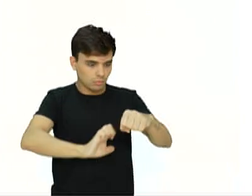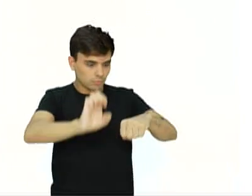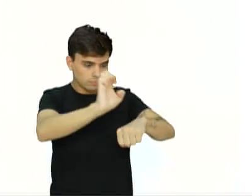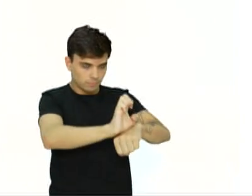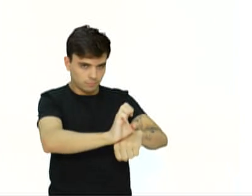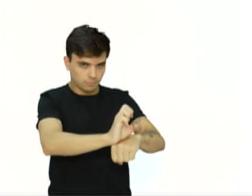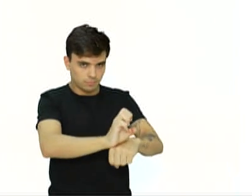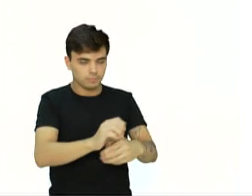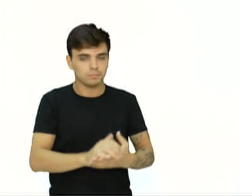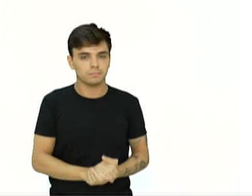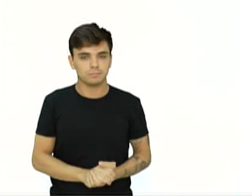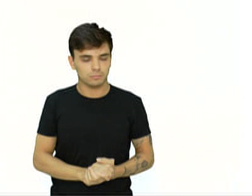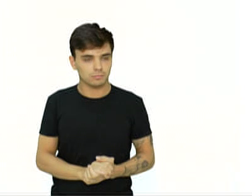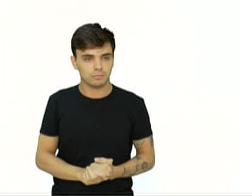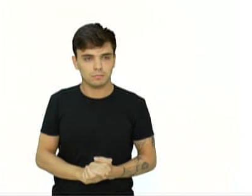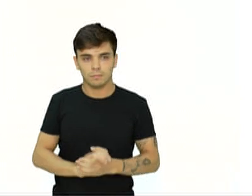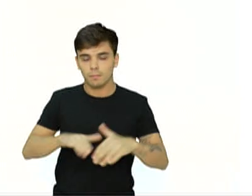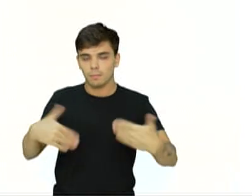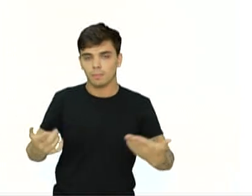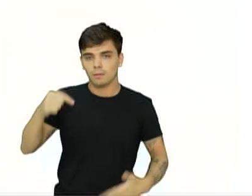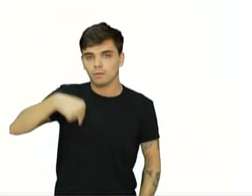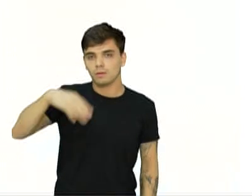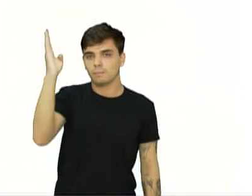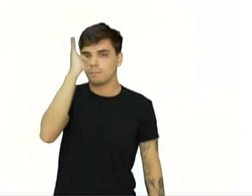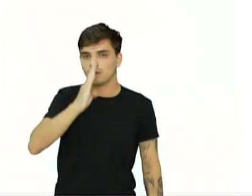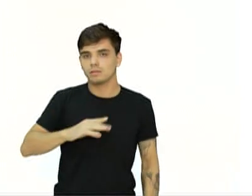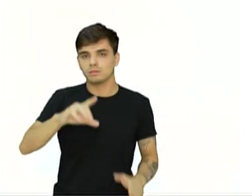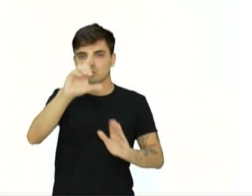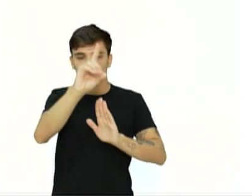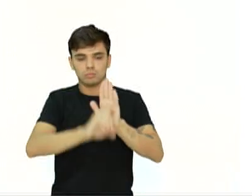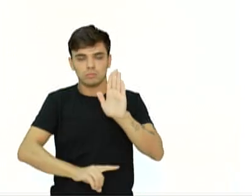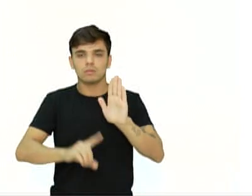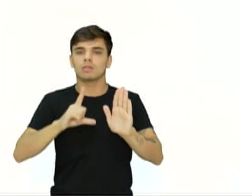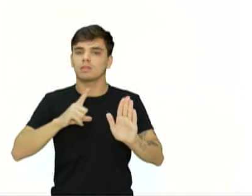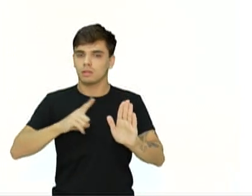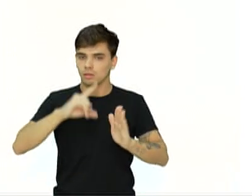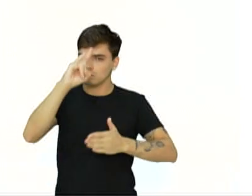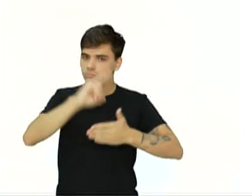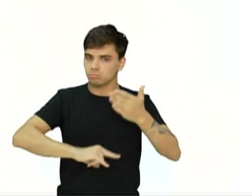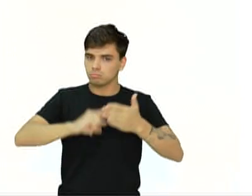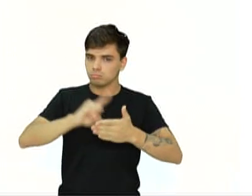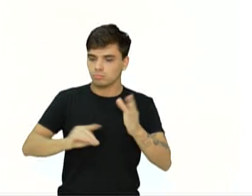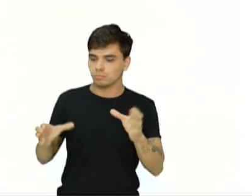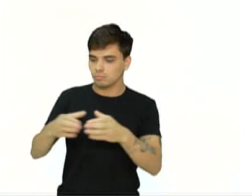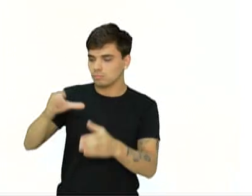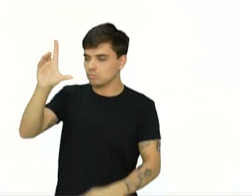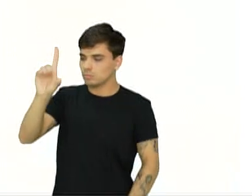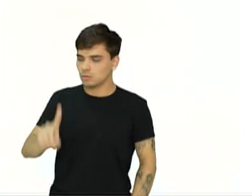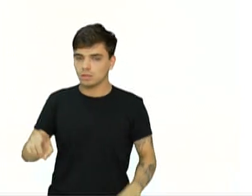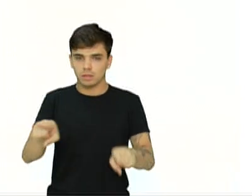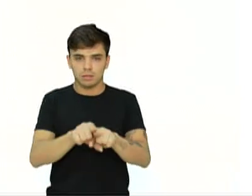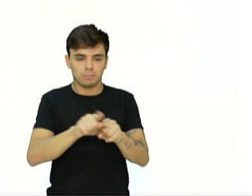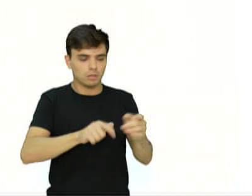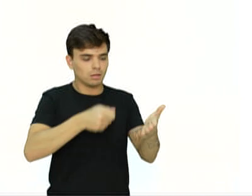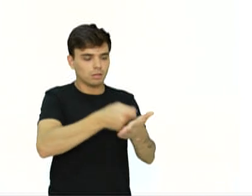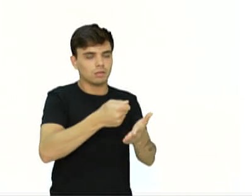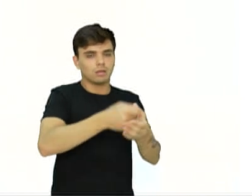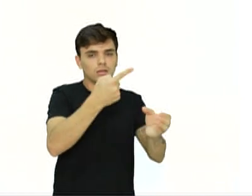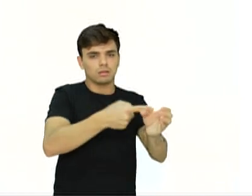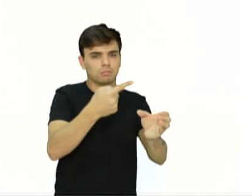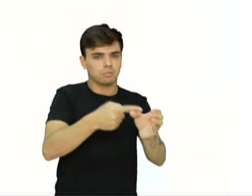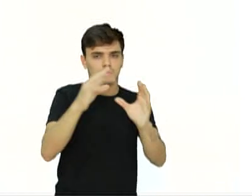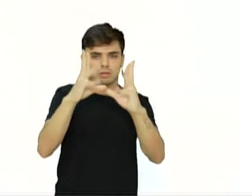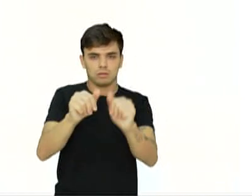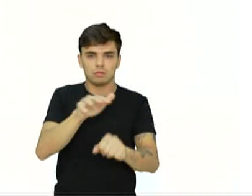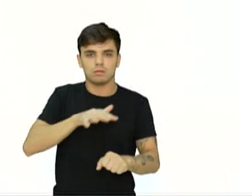estado. Bom, no Brasil, o documento que rege o conjunto de direitos e deveres dos cidadãos e das